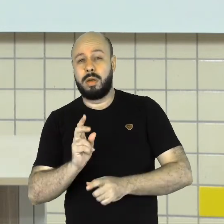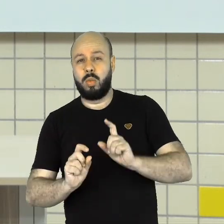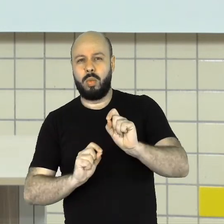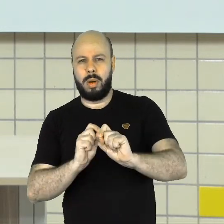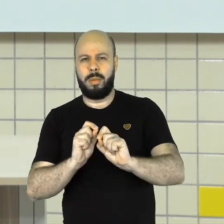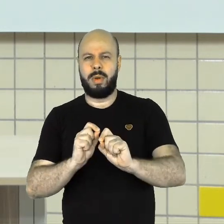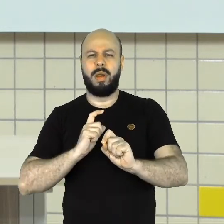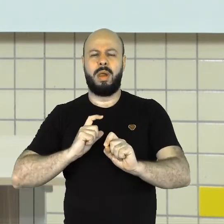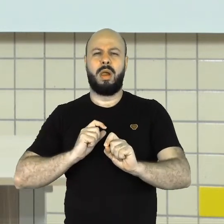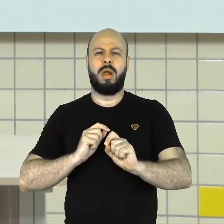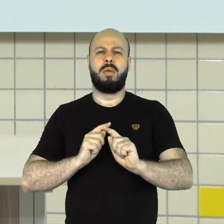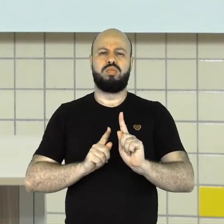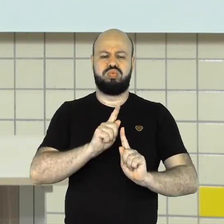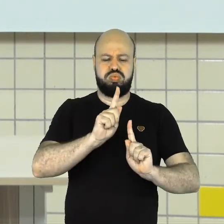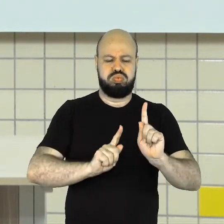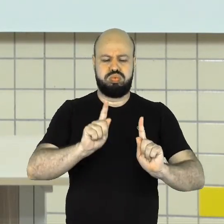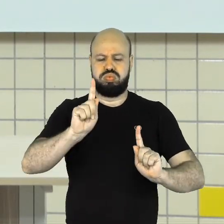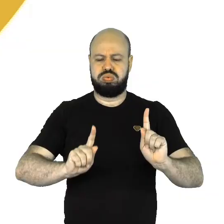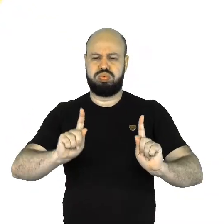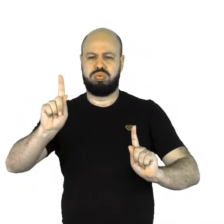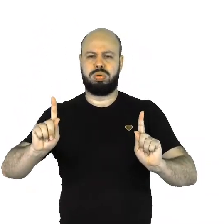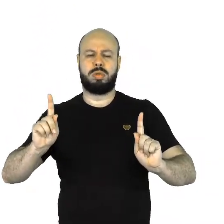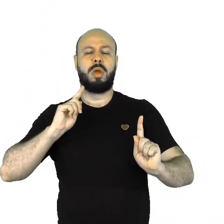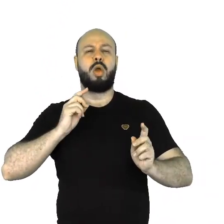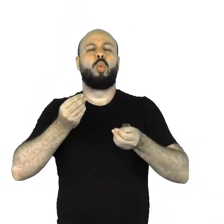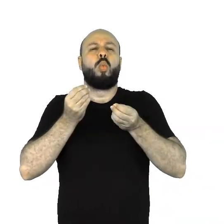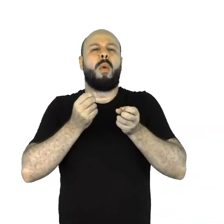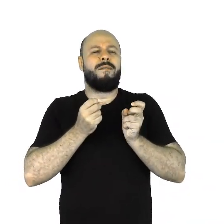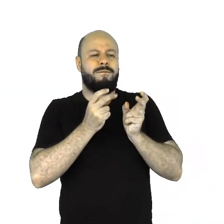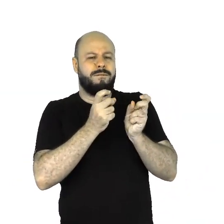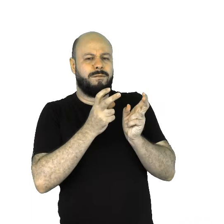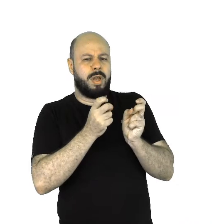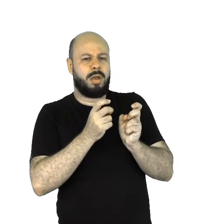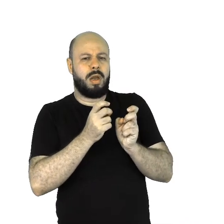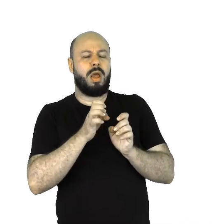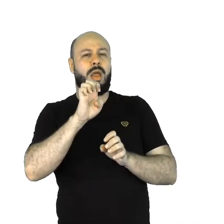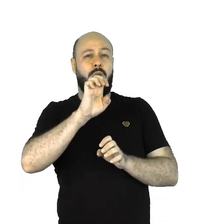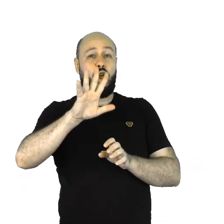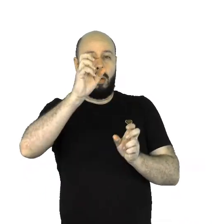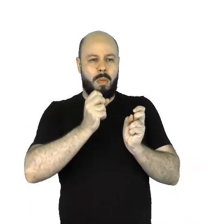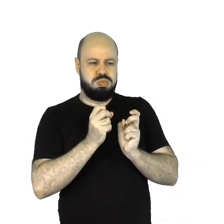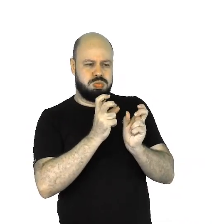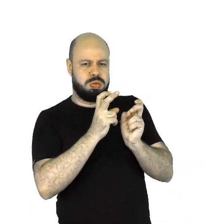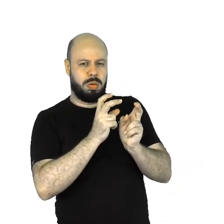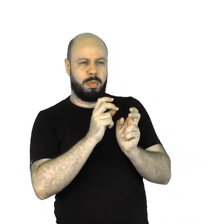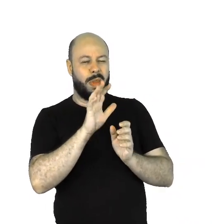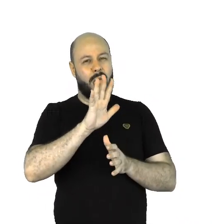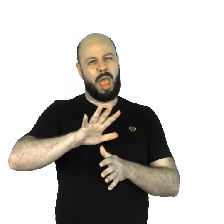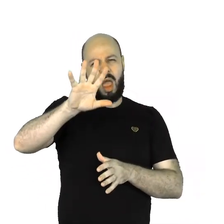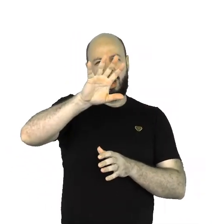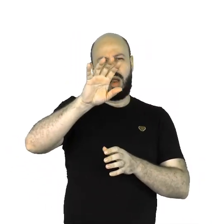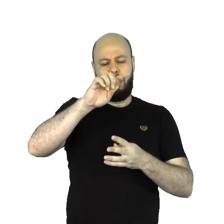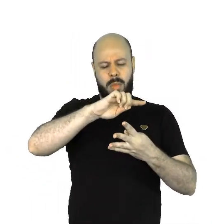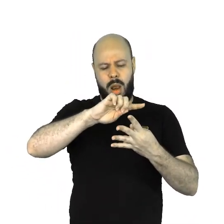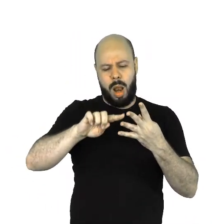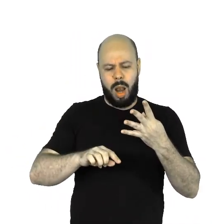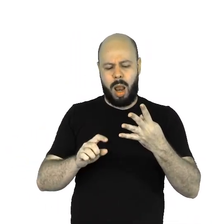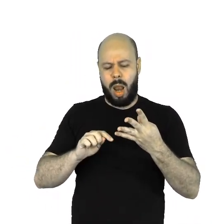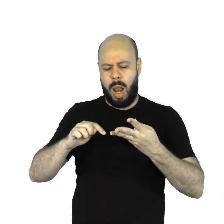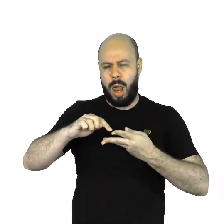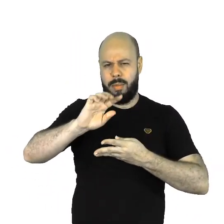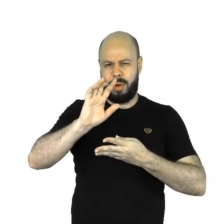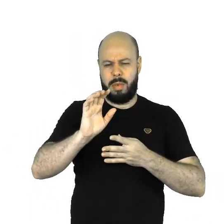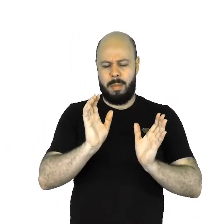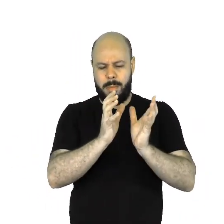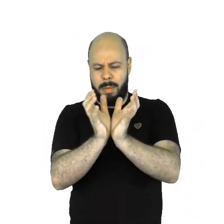trouxe esse gráfico para a gente ver como é a exportação da União Europeia por setores. A partir disso, a gente vai